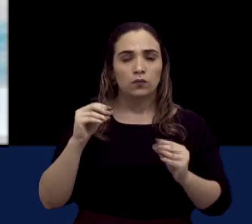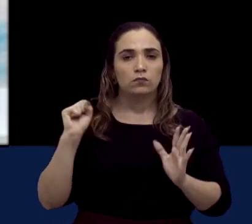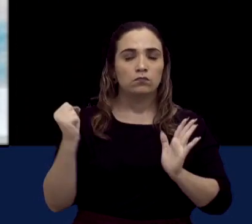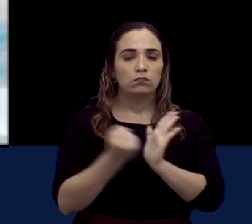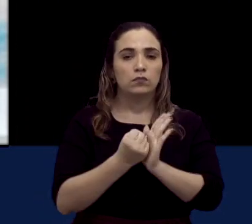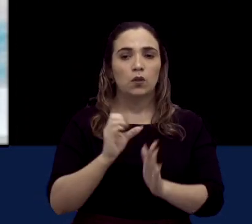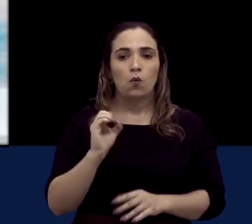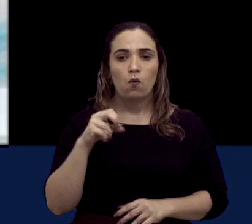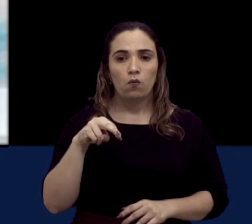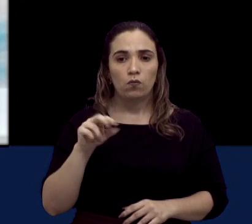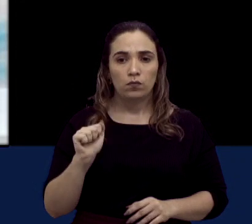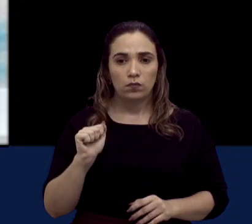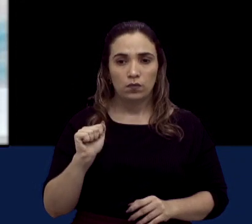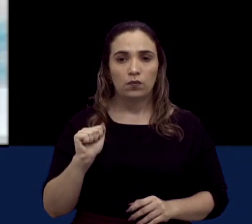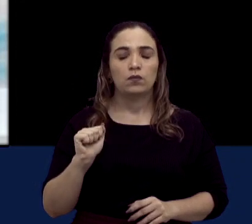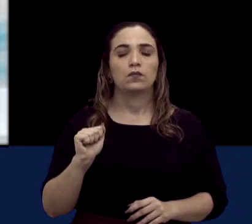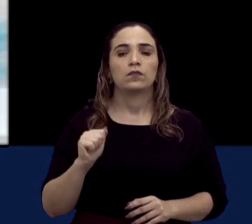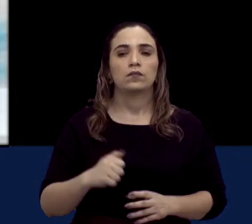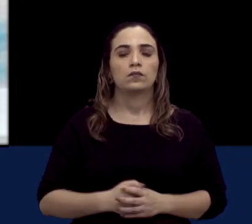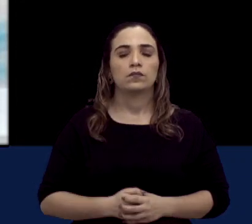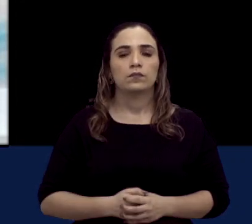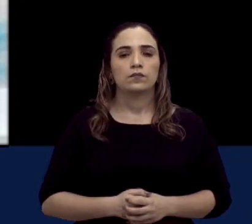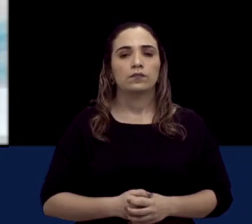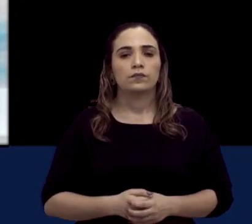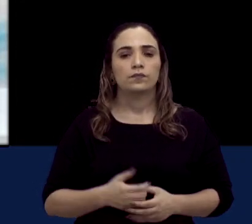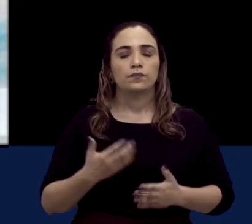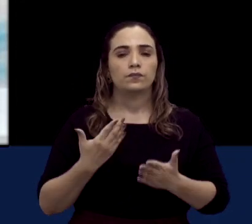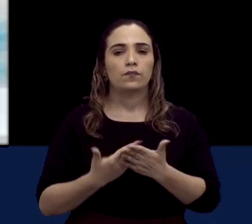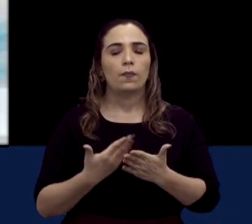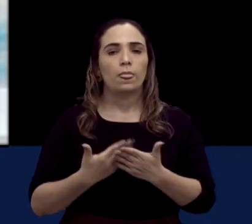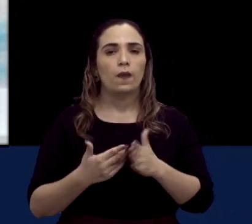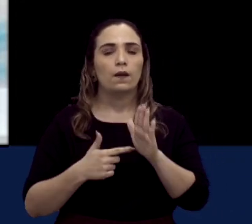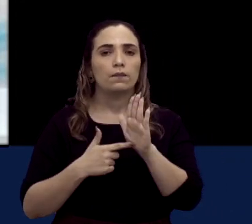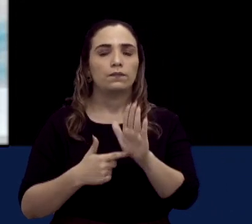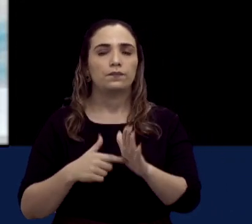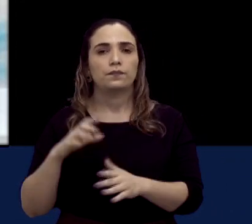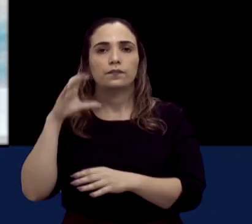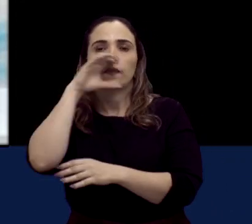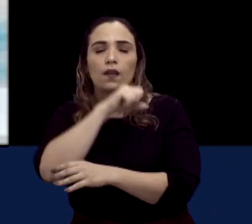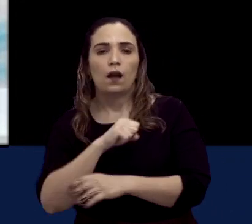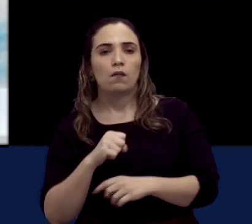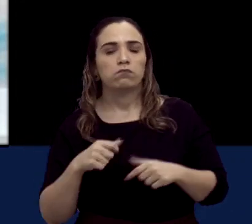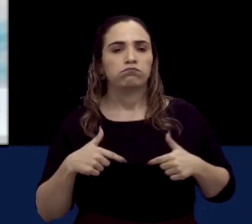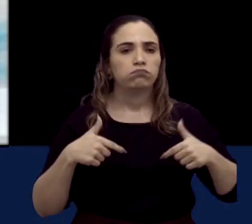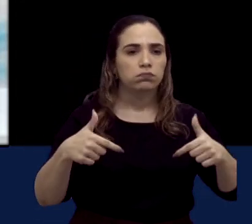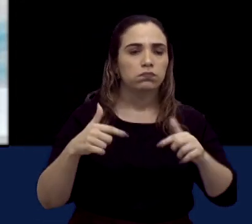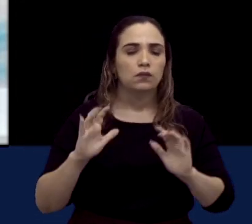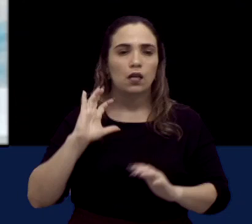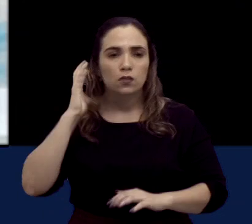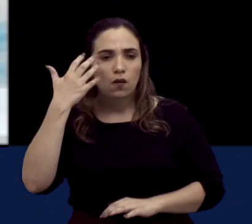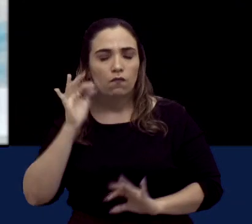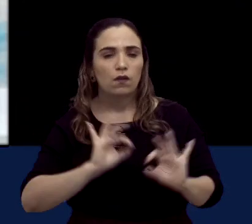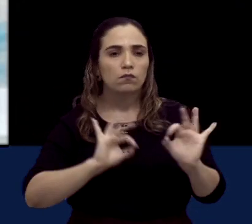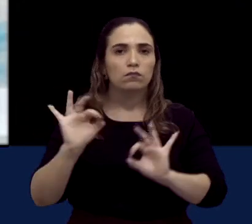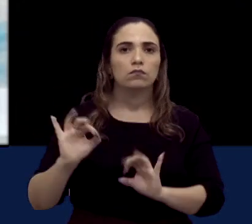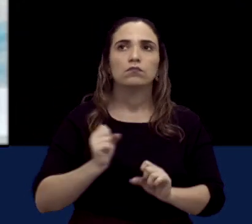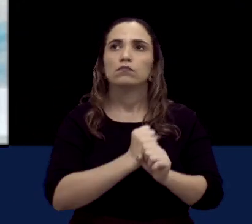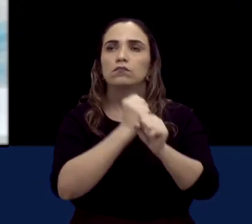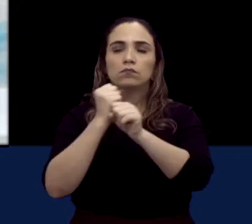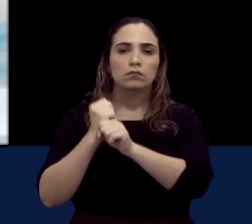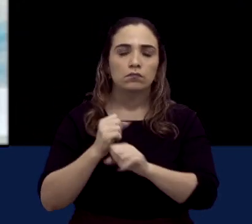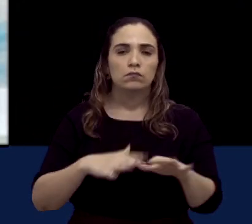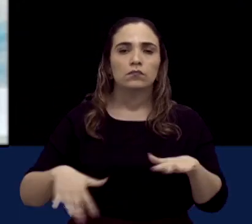UNA. O estudo chegou que eles tinham maior agilidade, autonomia administrativa, melhor estruturação dos